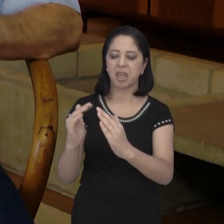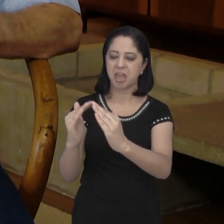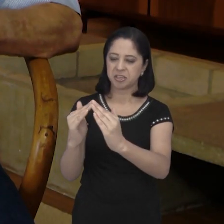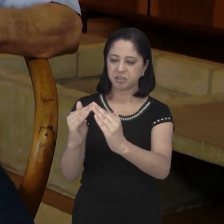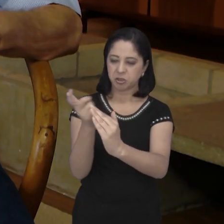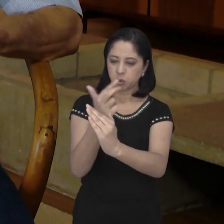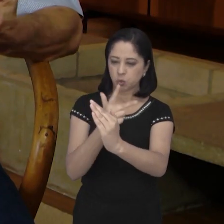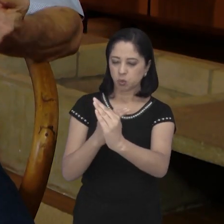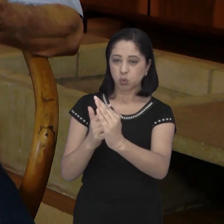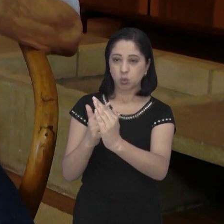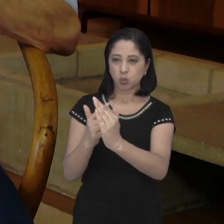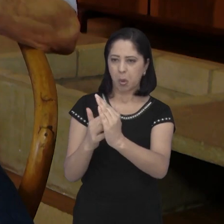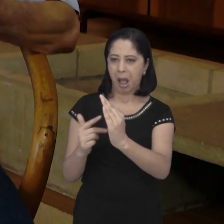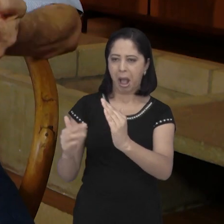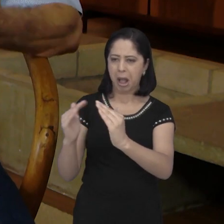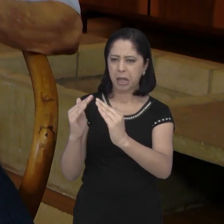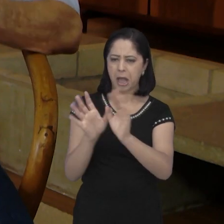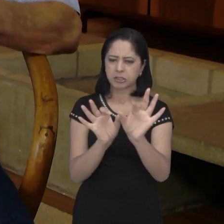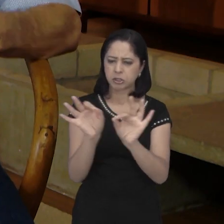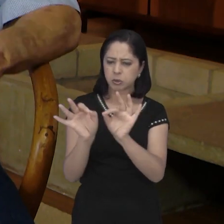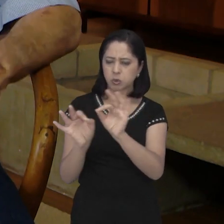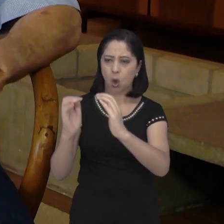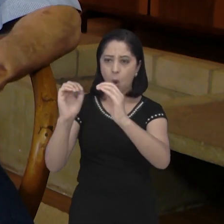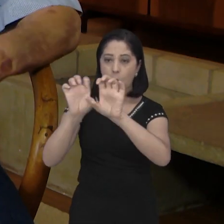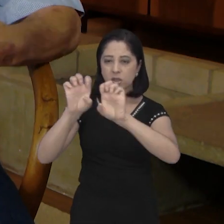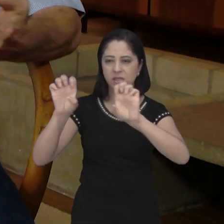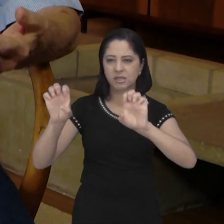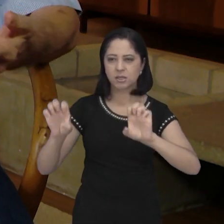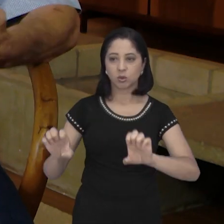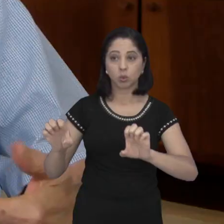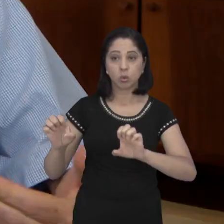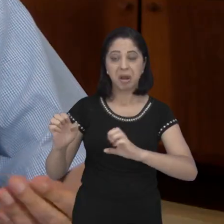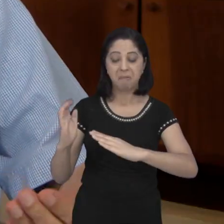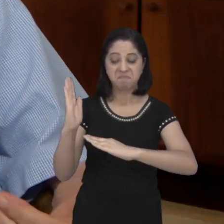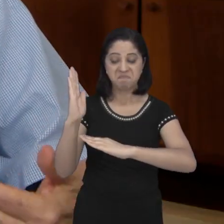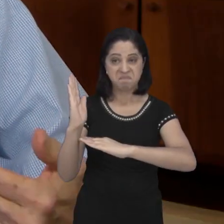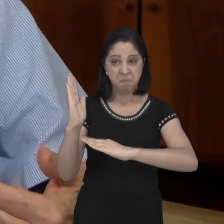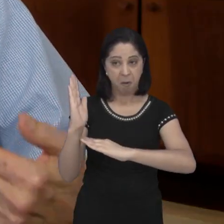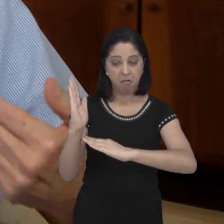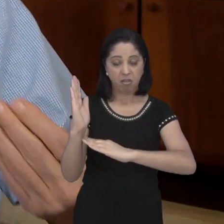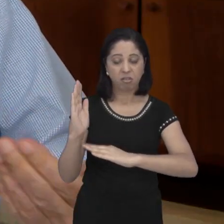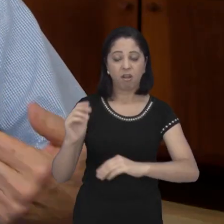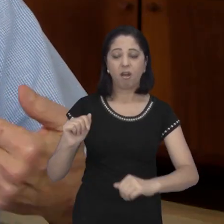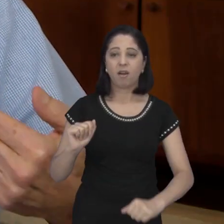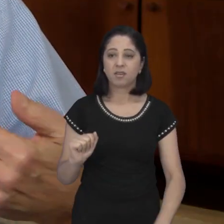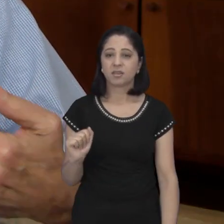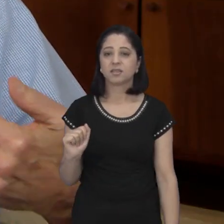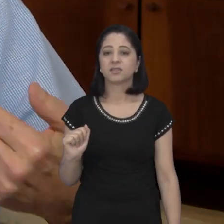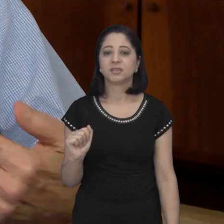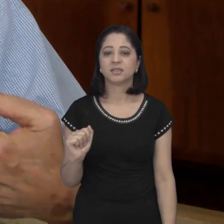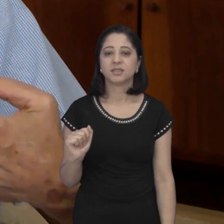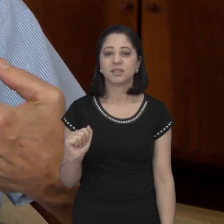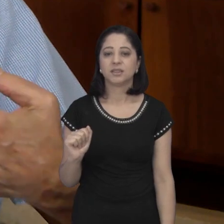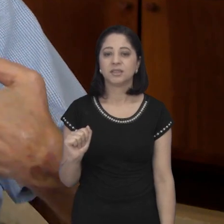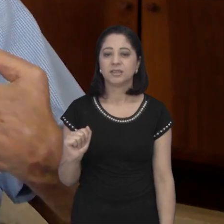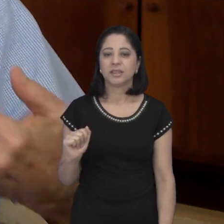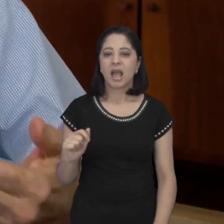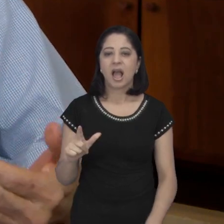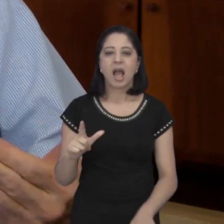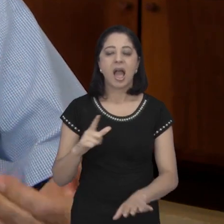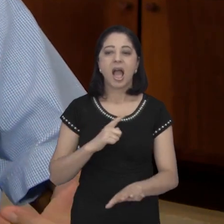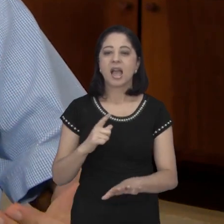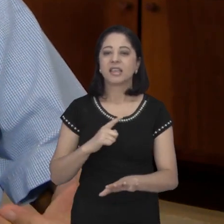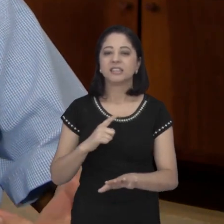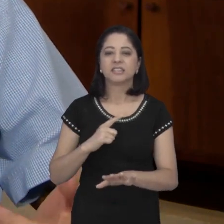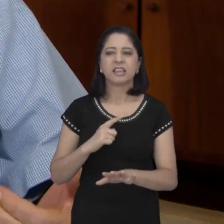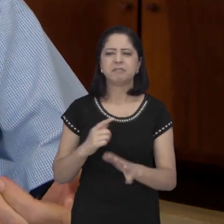nenhum adorno, jogando só com cores, e isso que me chama a atenção, e todo